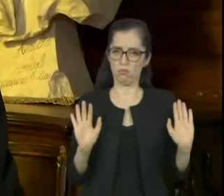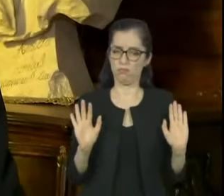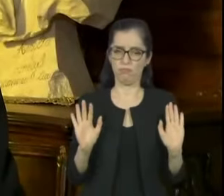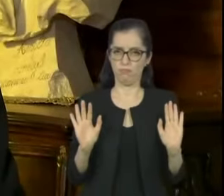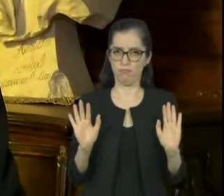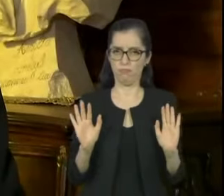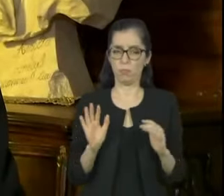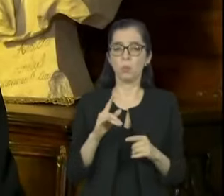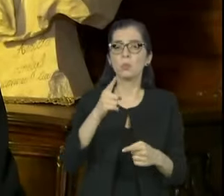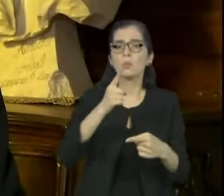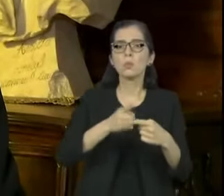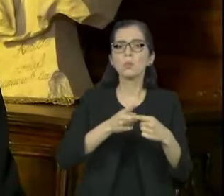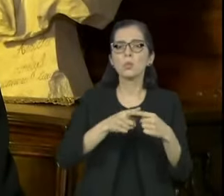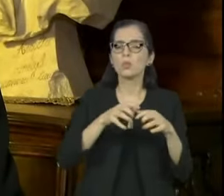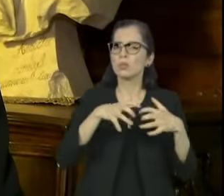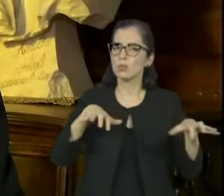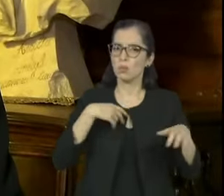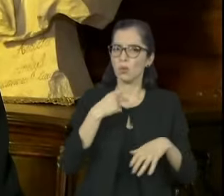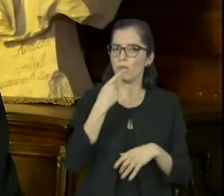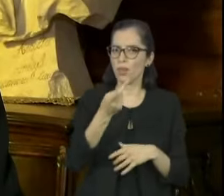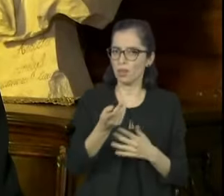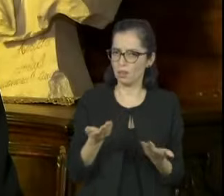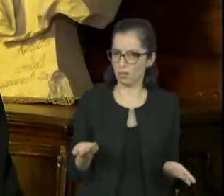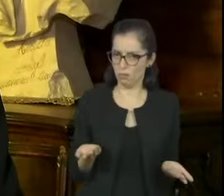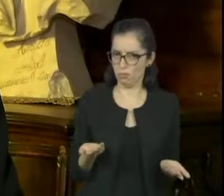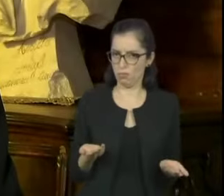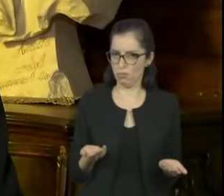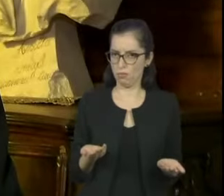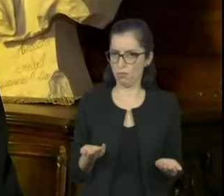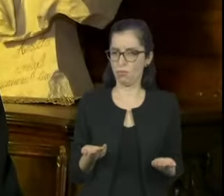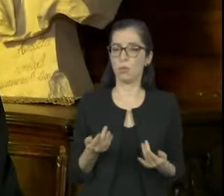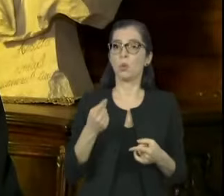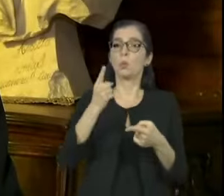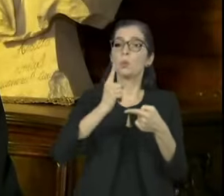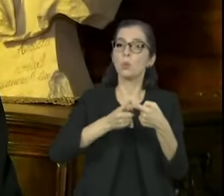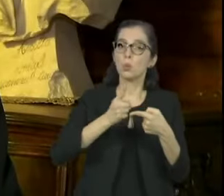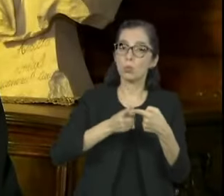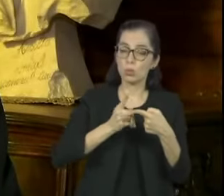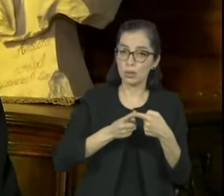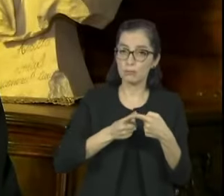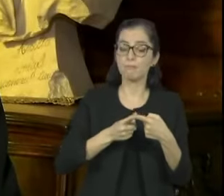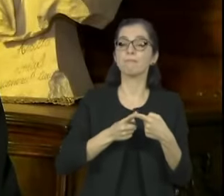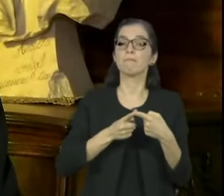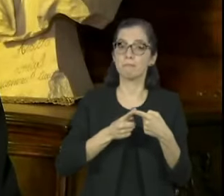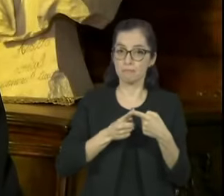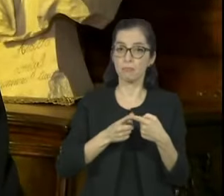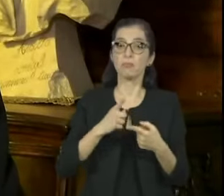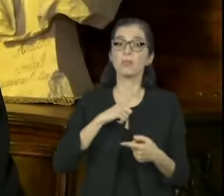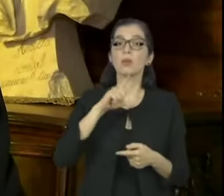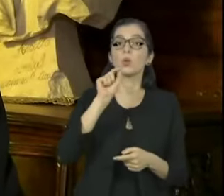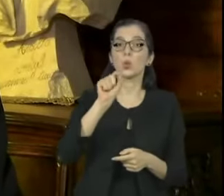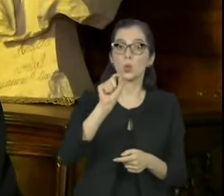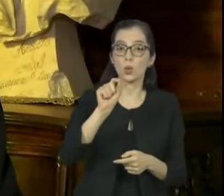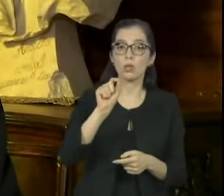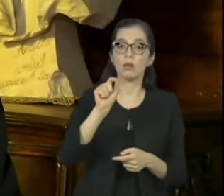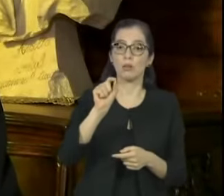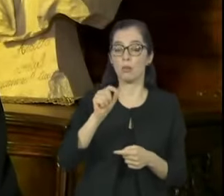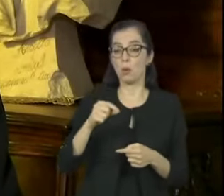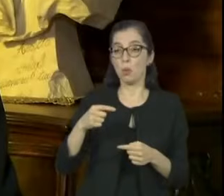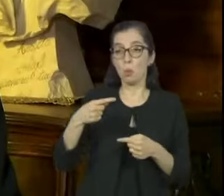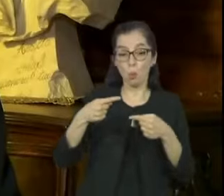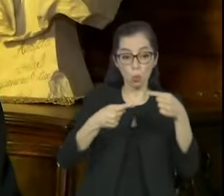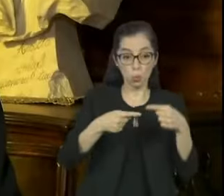isso e se deve ao fato de haver uma ação política